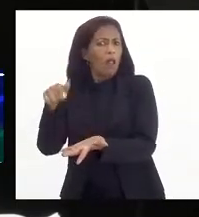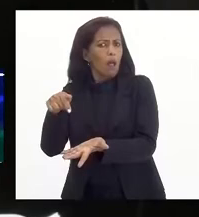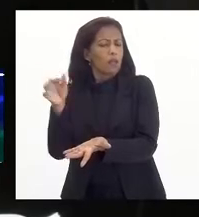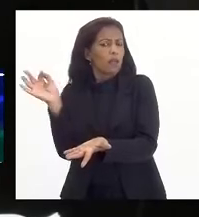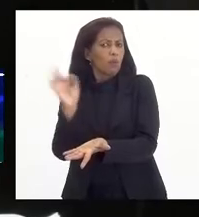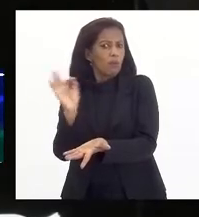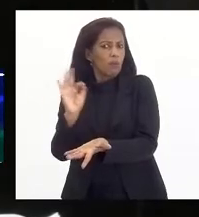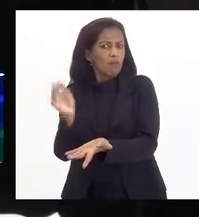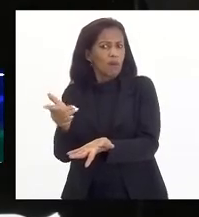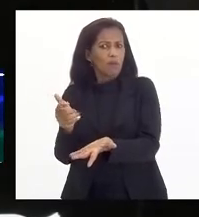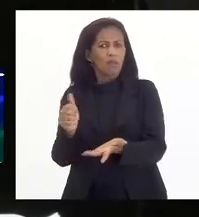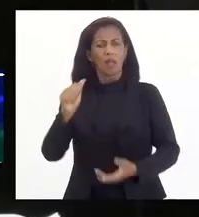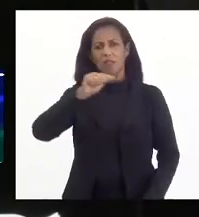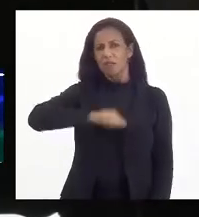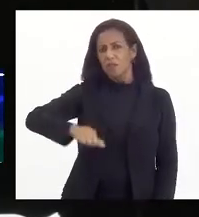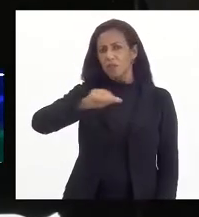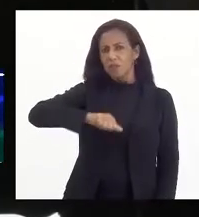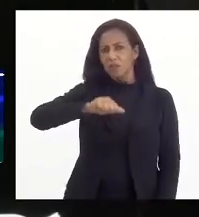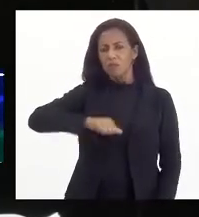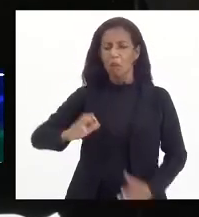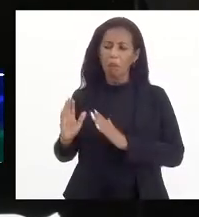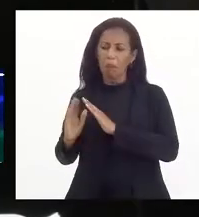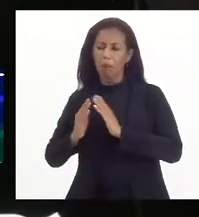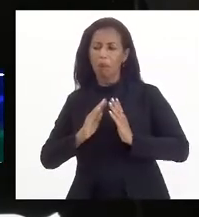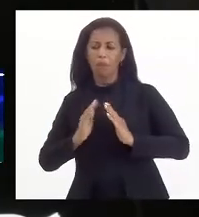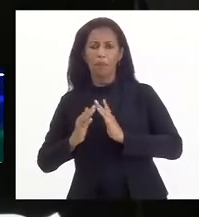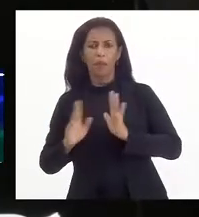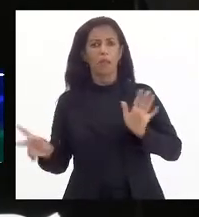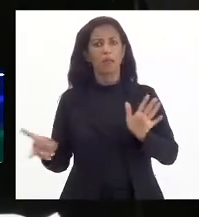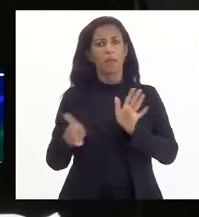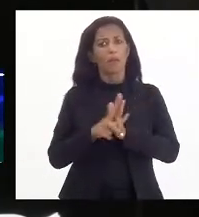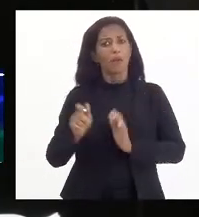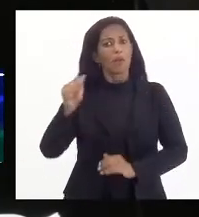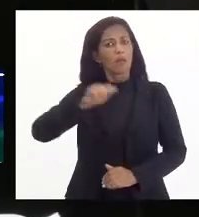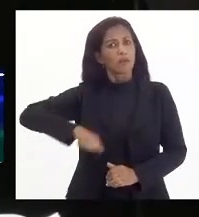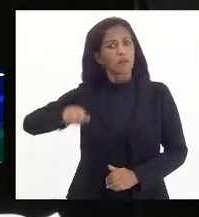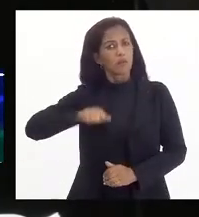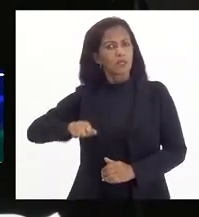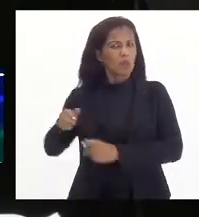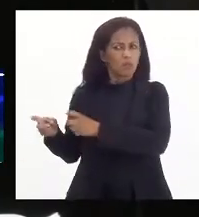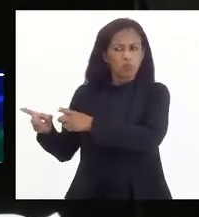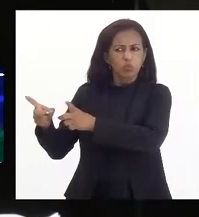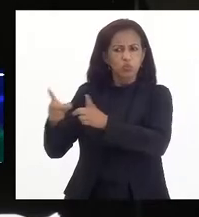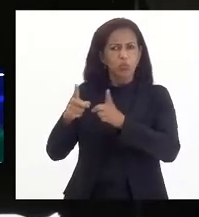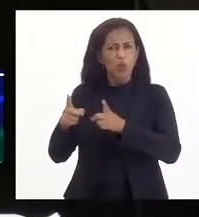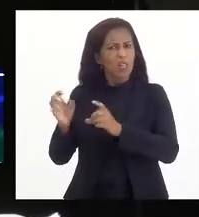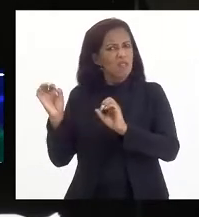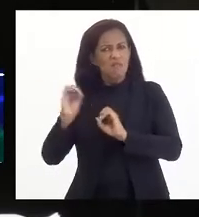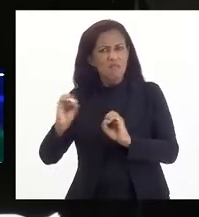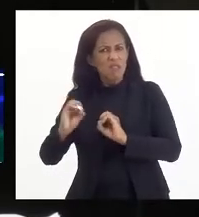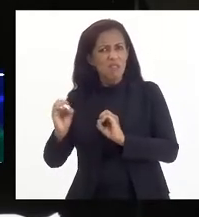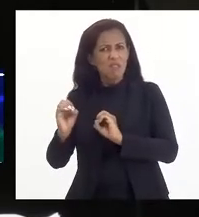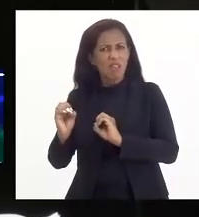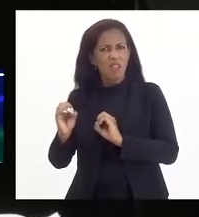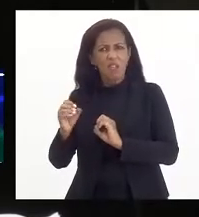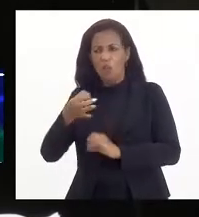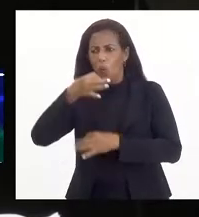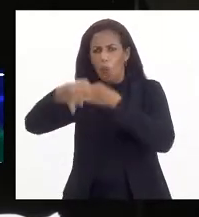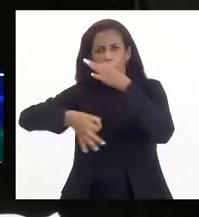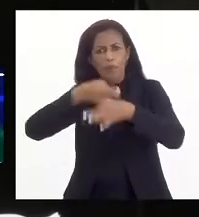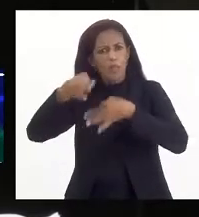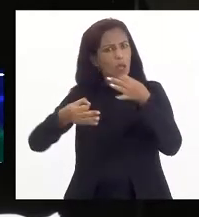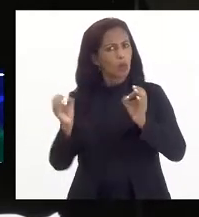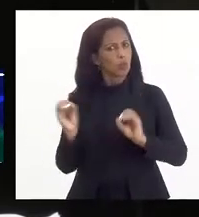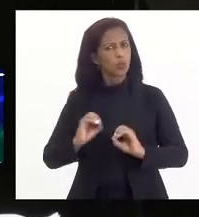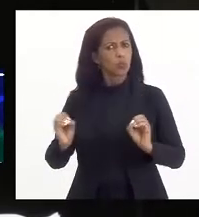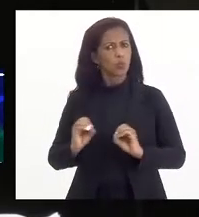da população das associações de moradores da própria associação comercial e industrial ninguém foi ouvido bom então